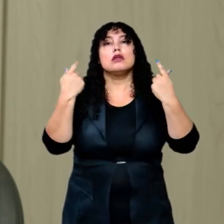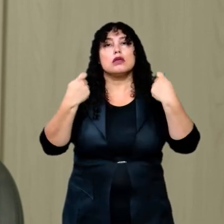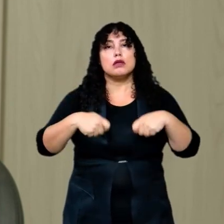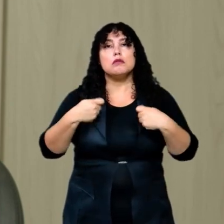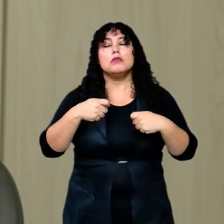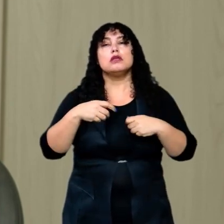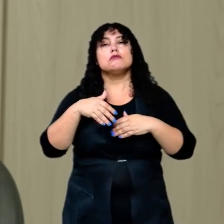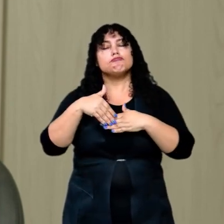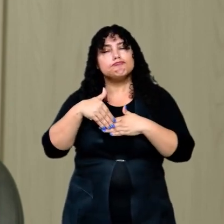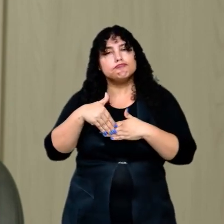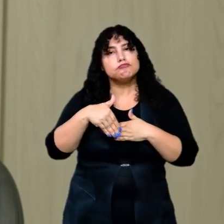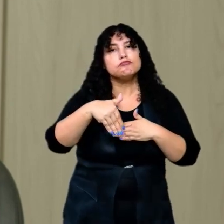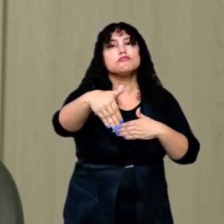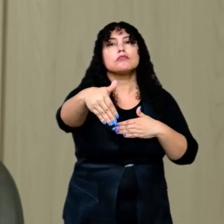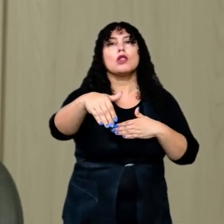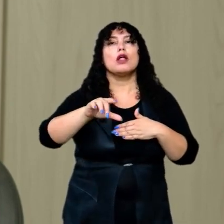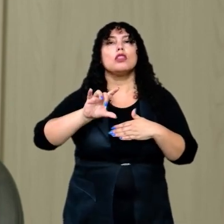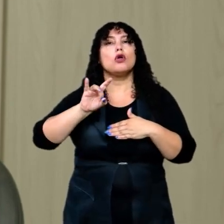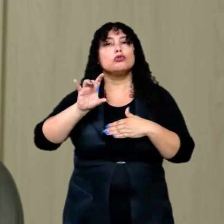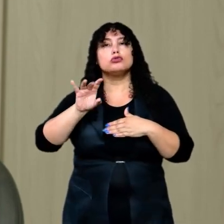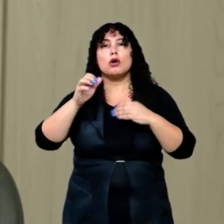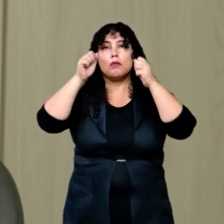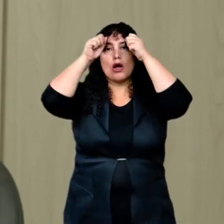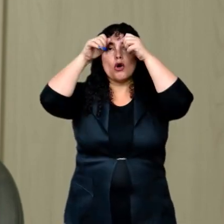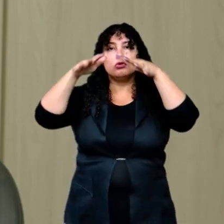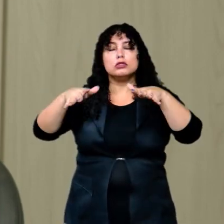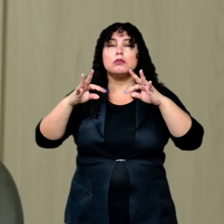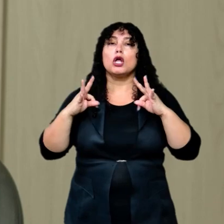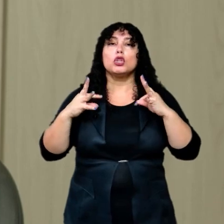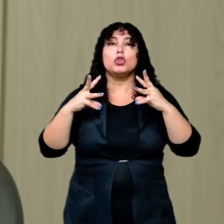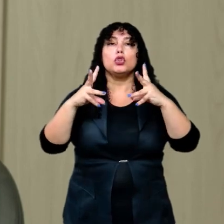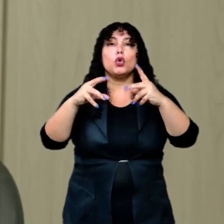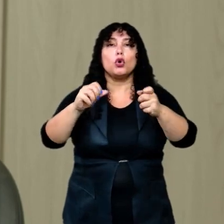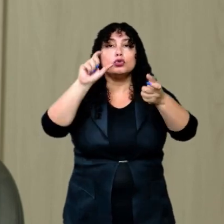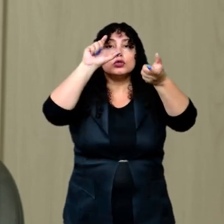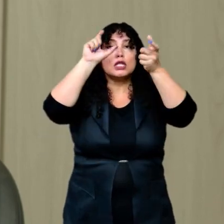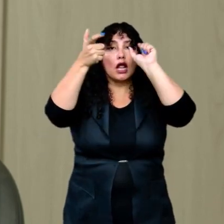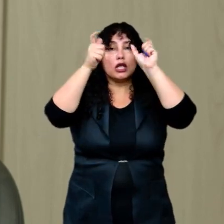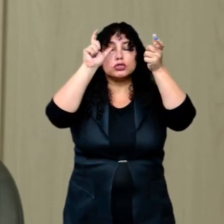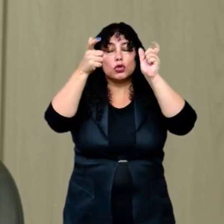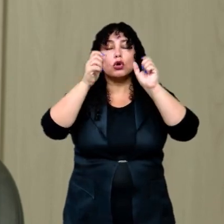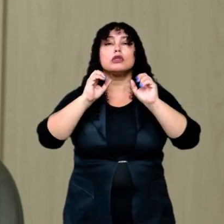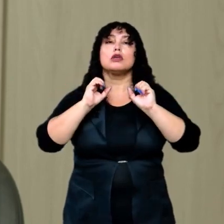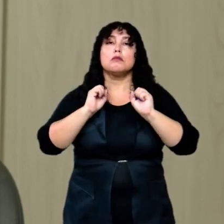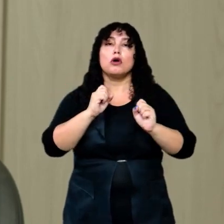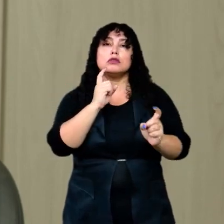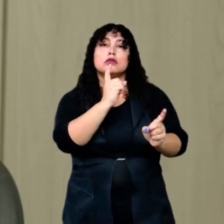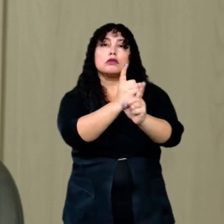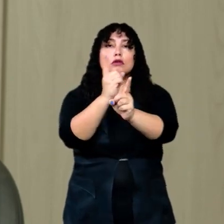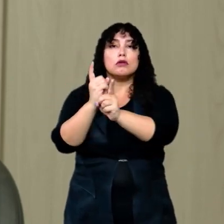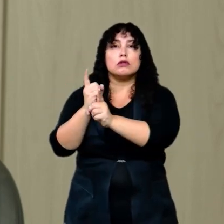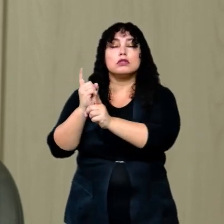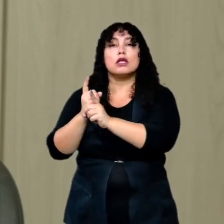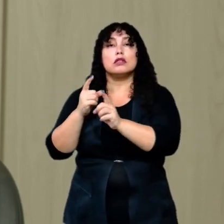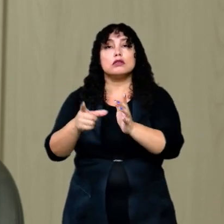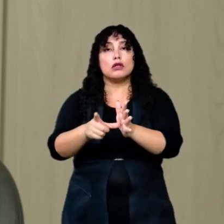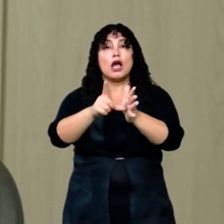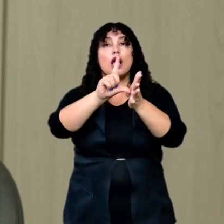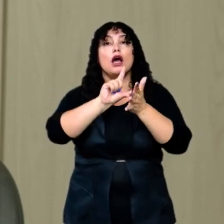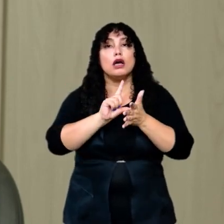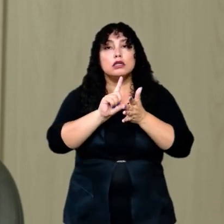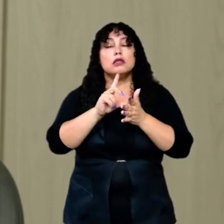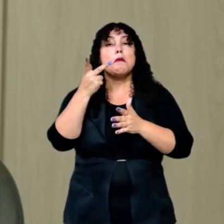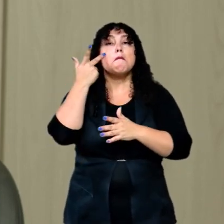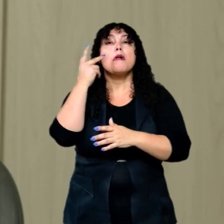levado à frente, não só para o autismo, mas para todos os transtornos que a gente possa identificar o mais precocemente,